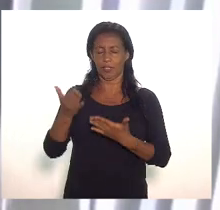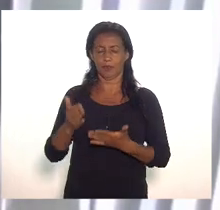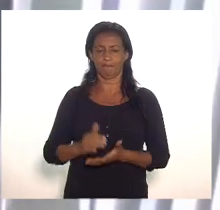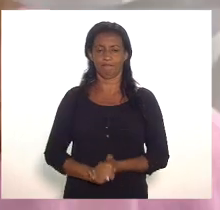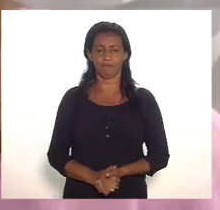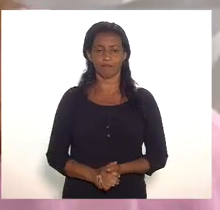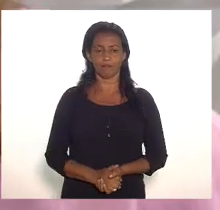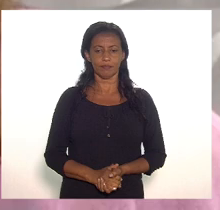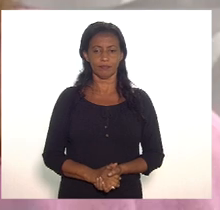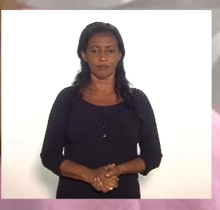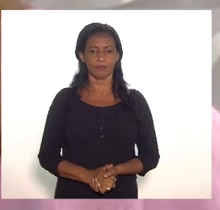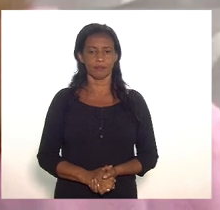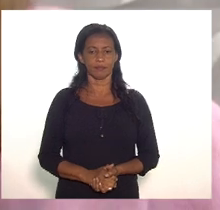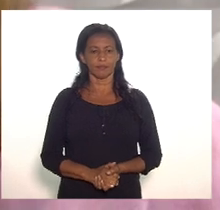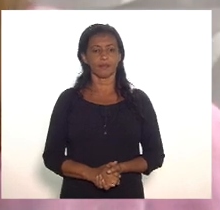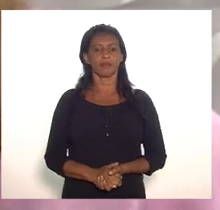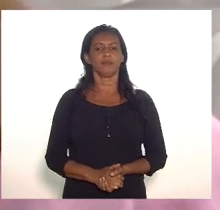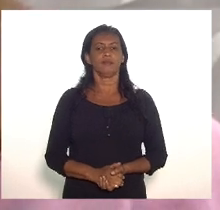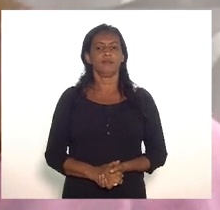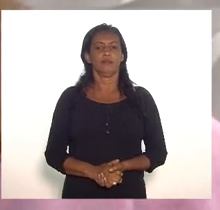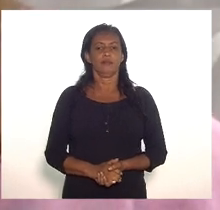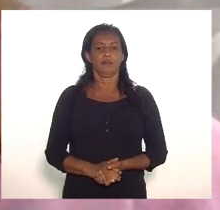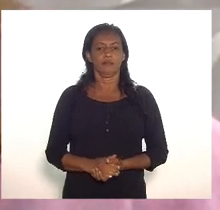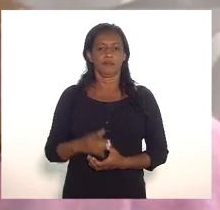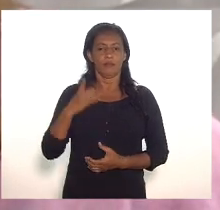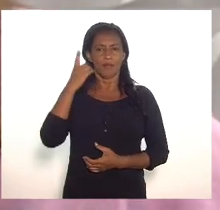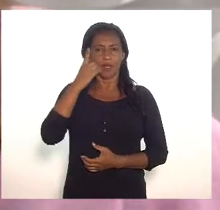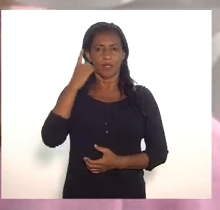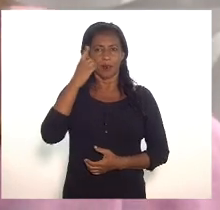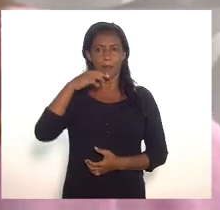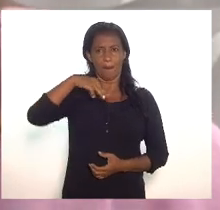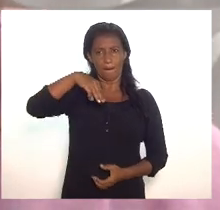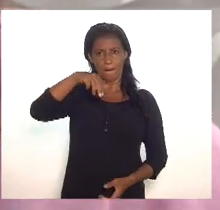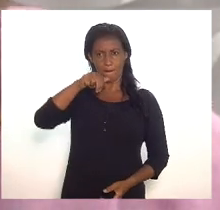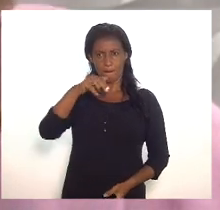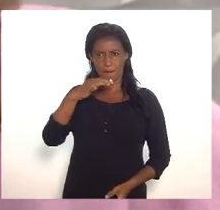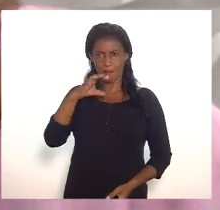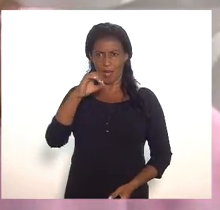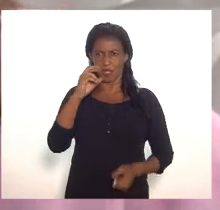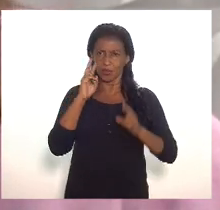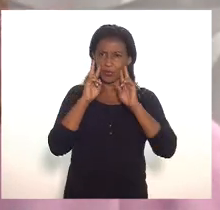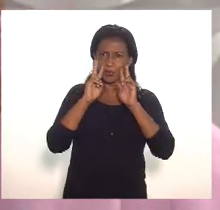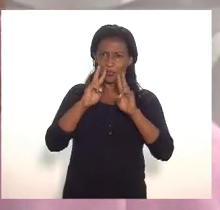Deputado Márcio Canella vai querer fazer uso da palavra? Vejo Vossa Excelência ainda em plenário.